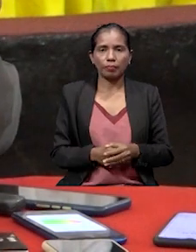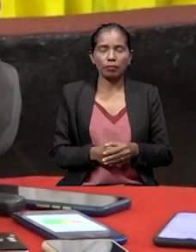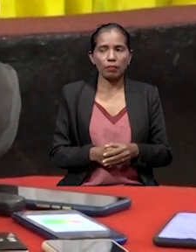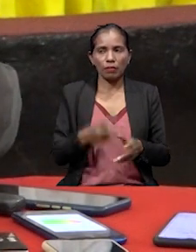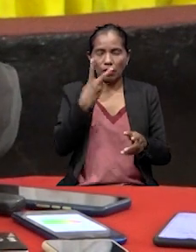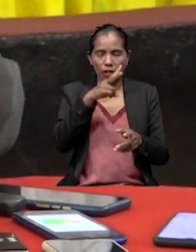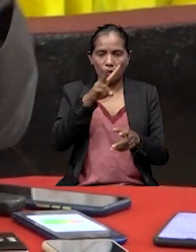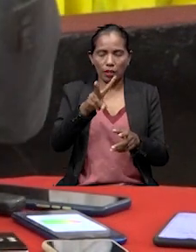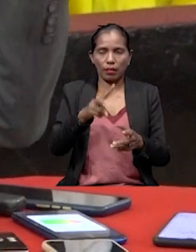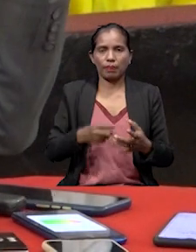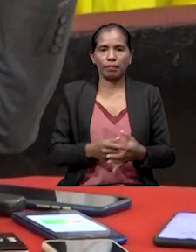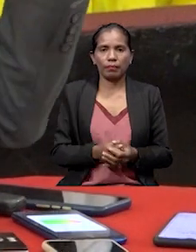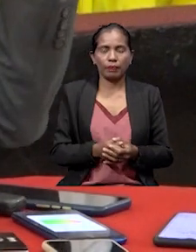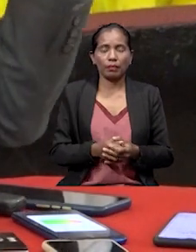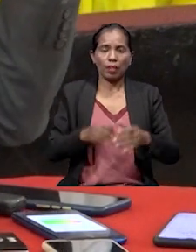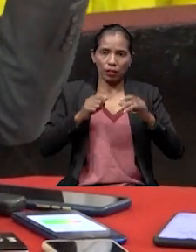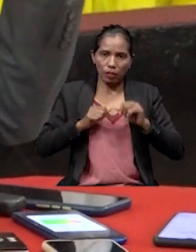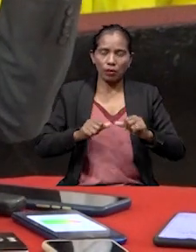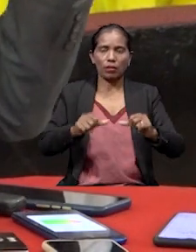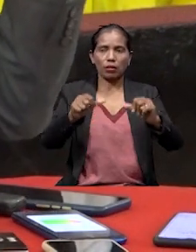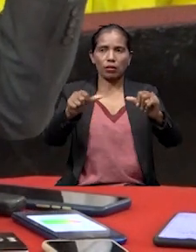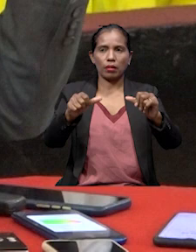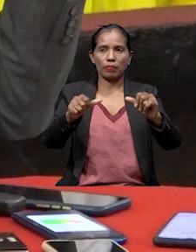Haré, continua.